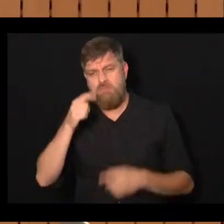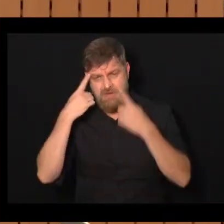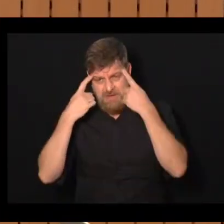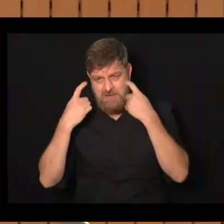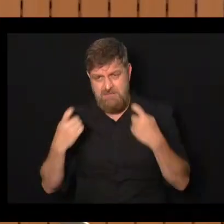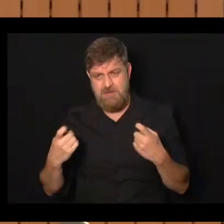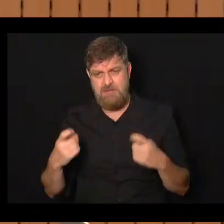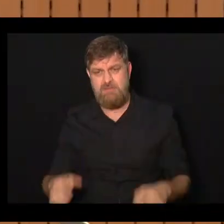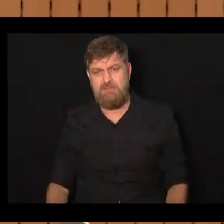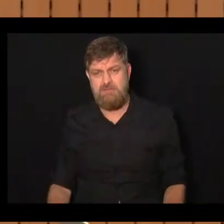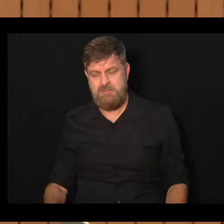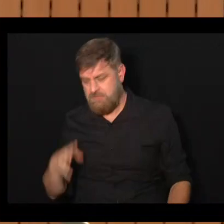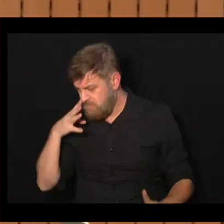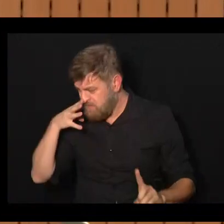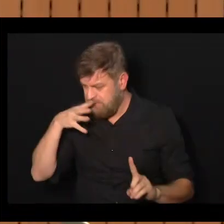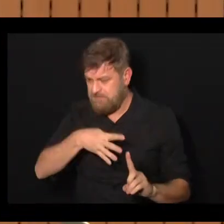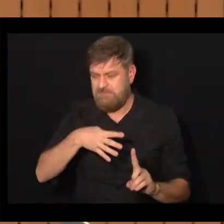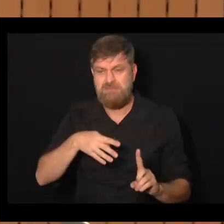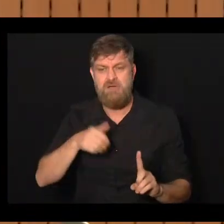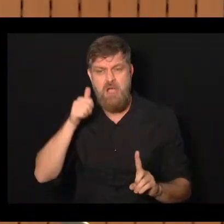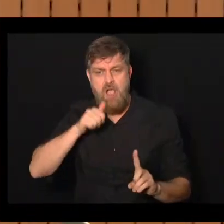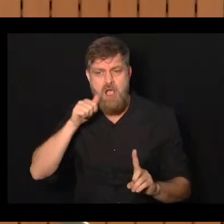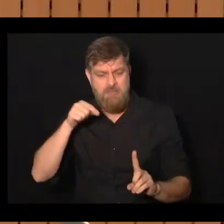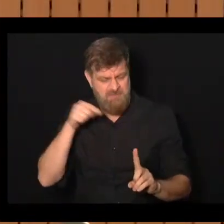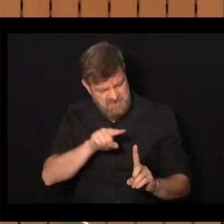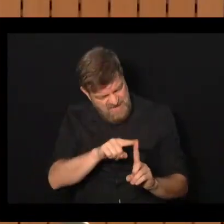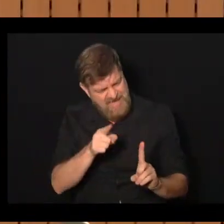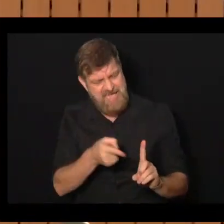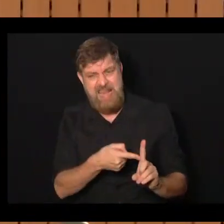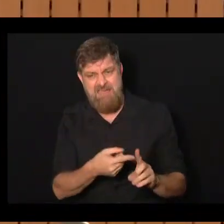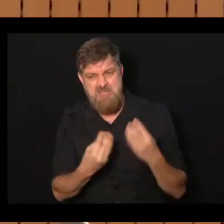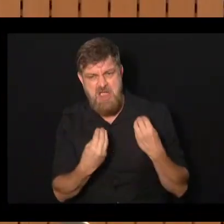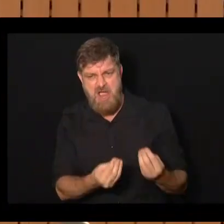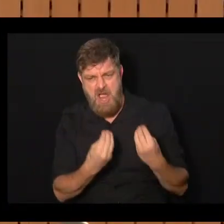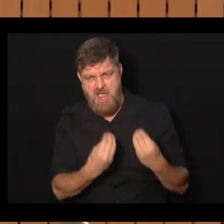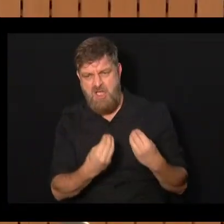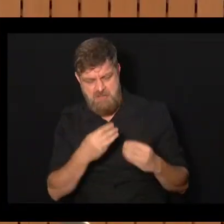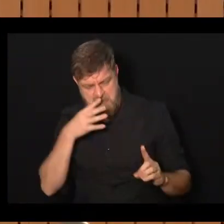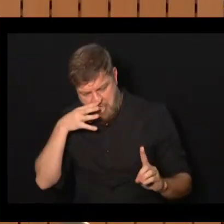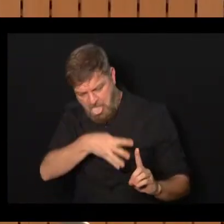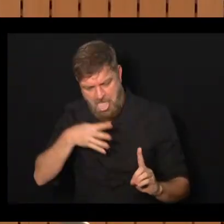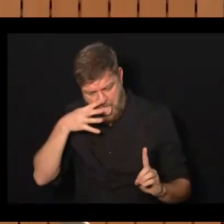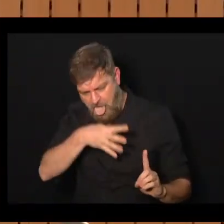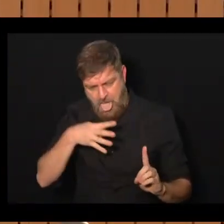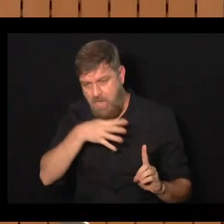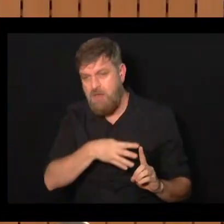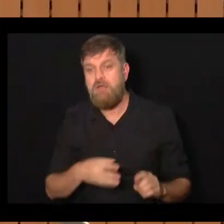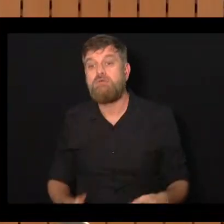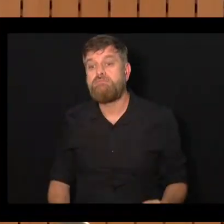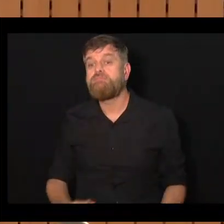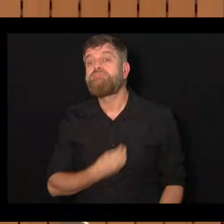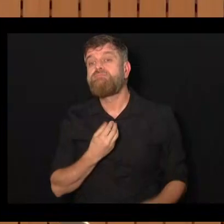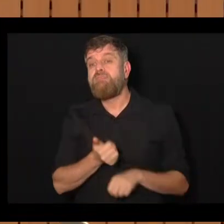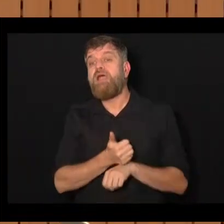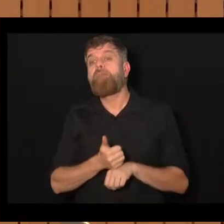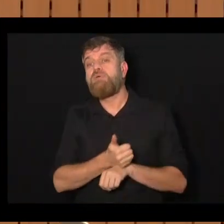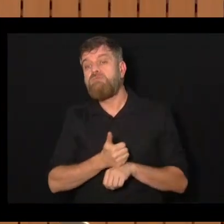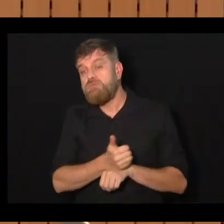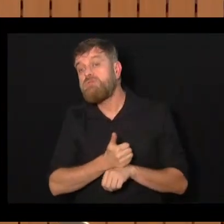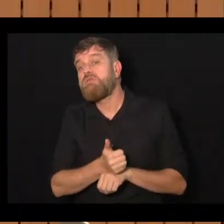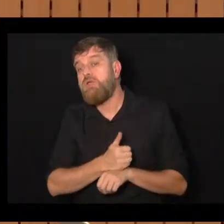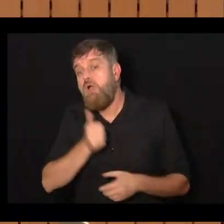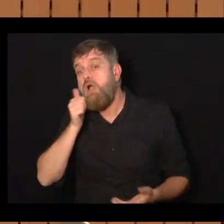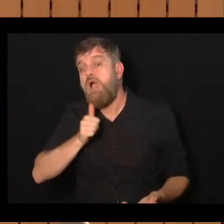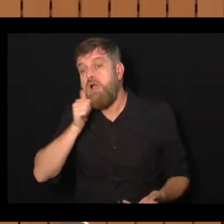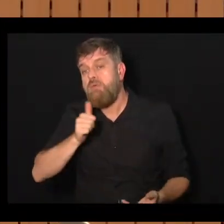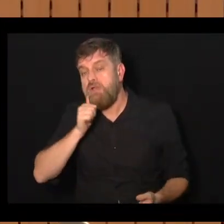a culpabilização da mulher pela gravidez e o impacto disso na vida profissional, na existência,